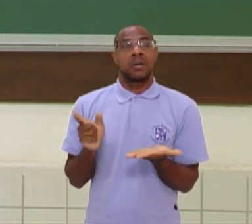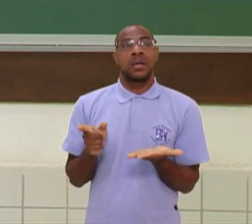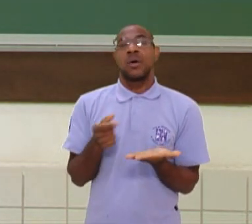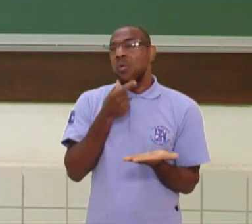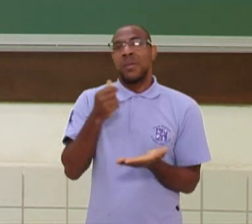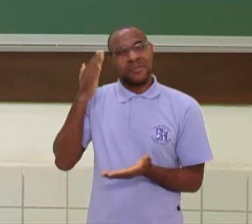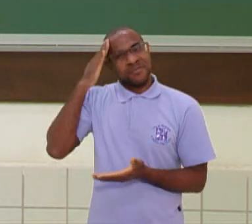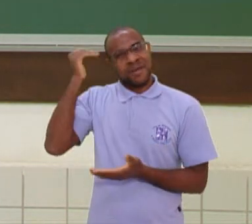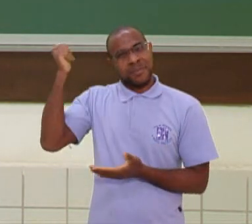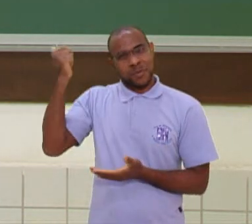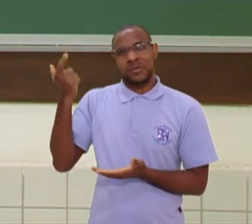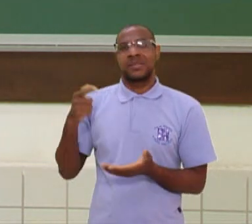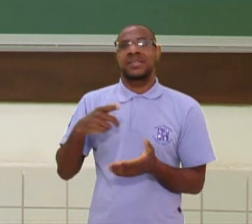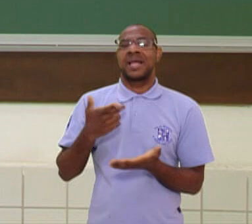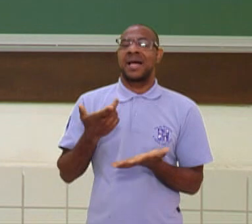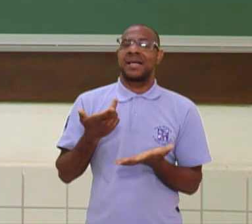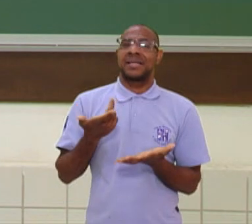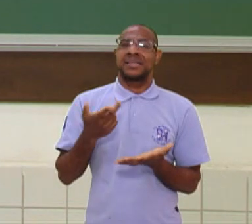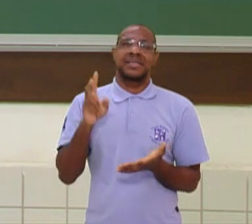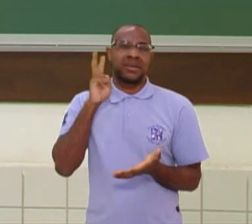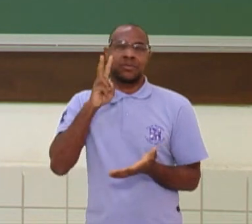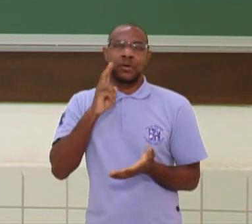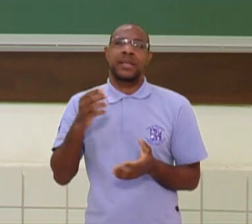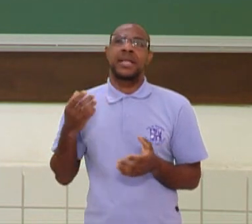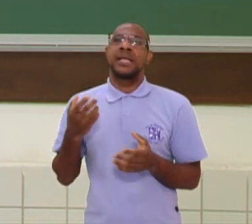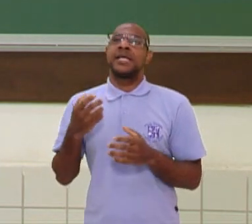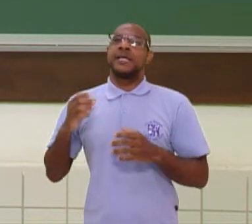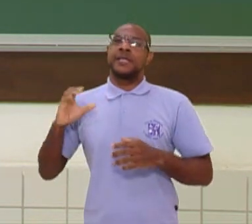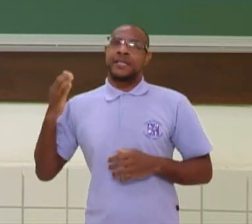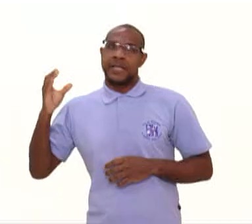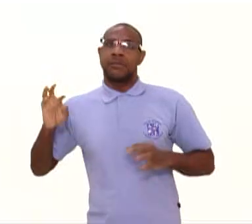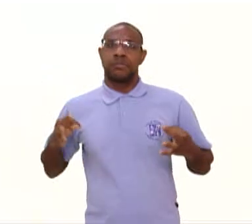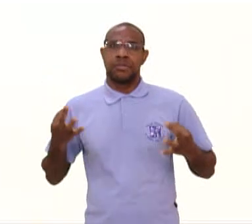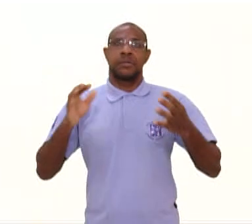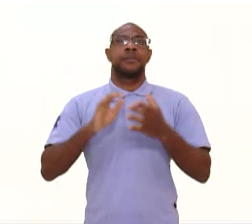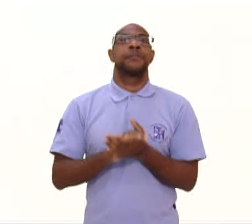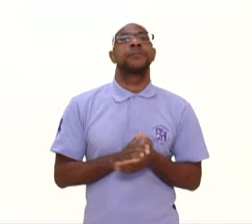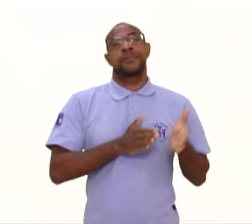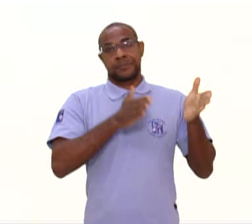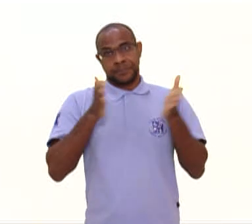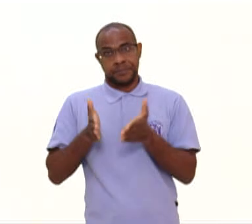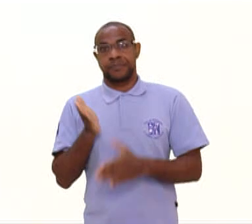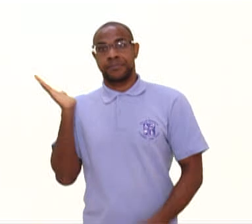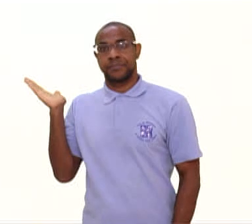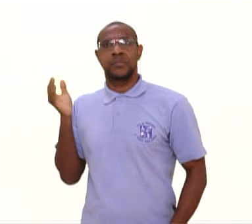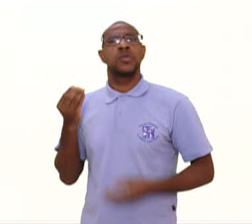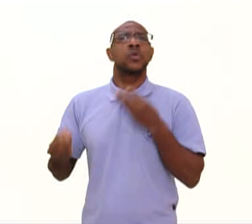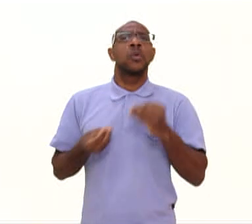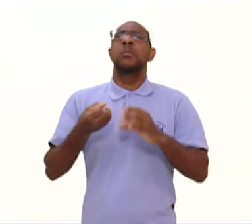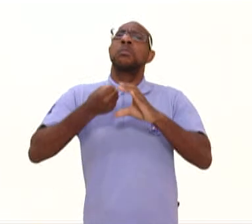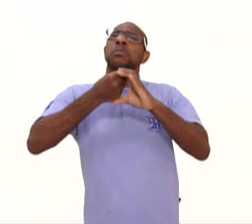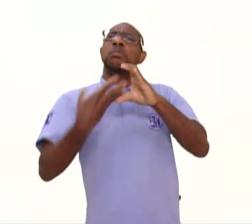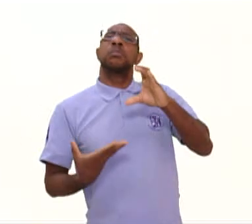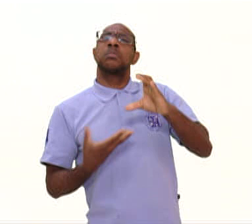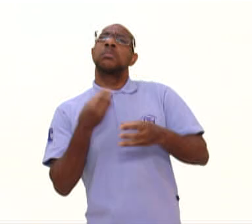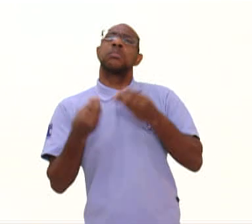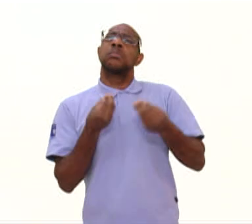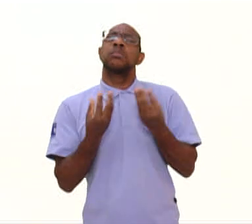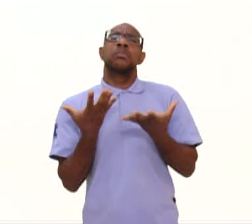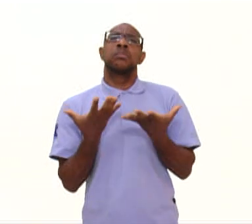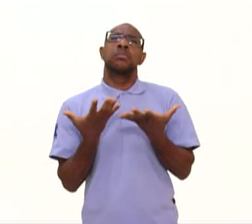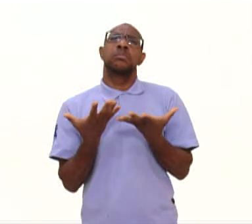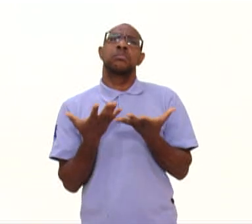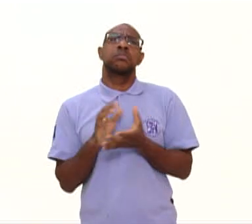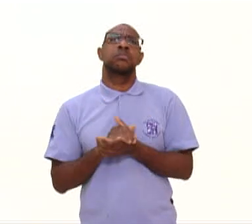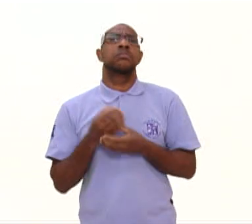história da ciência e no avanço tecnológico. Avançando aqui, pessoal, o que podemos definir com essa característica ali desses